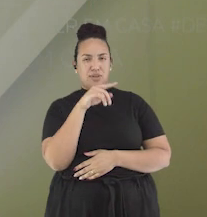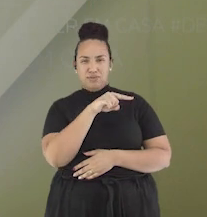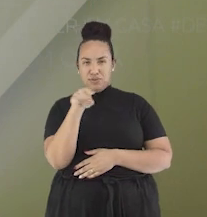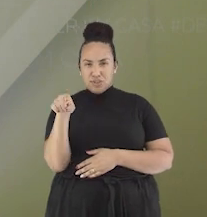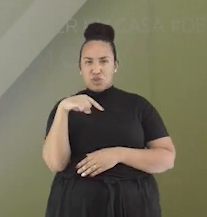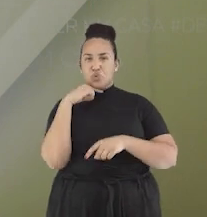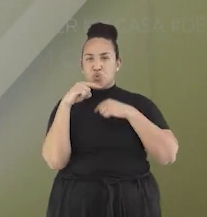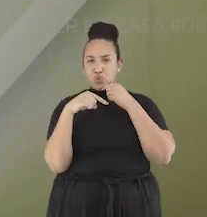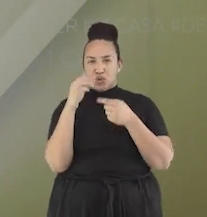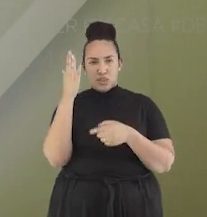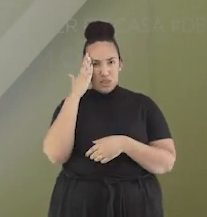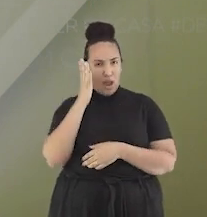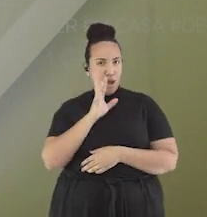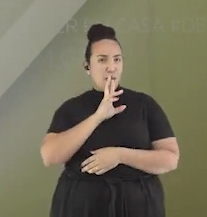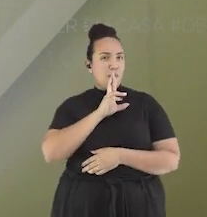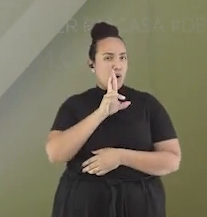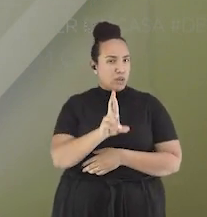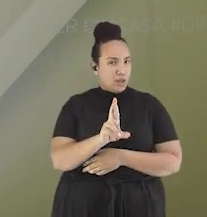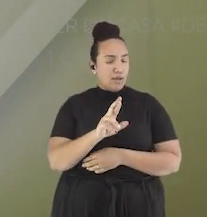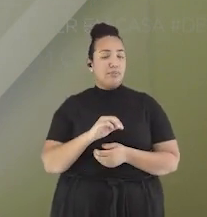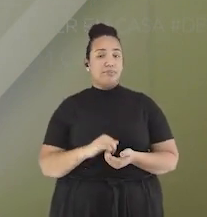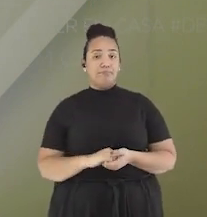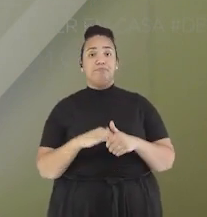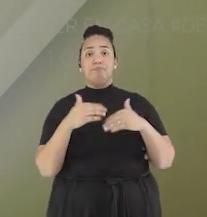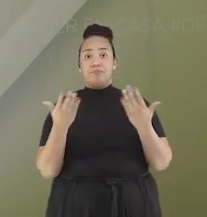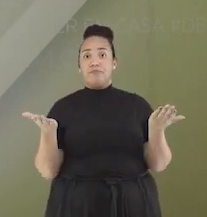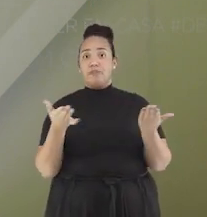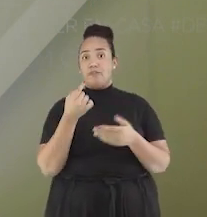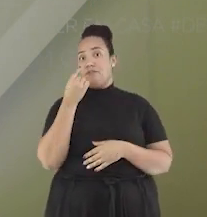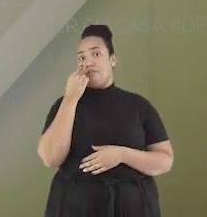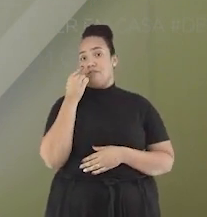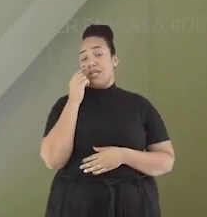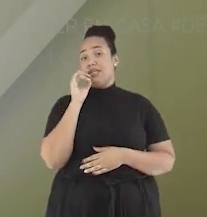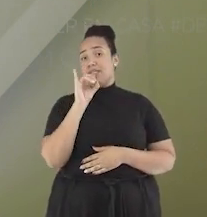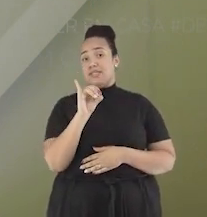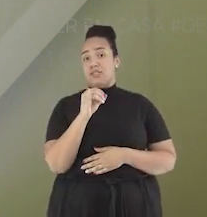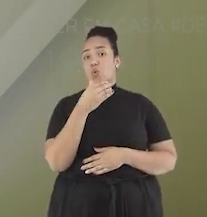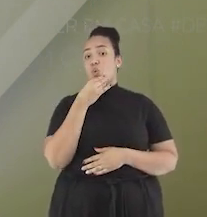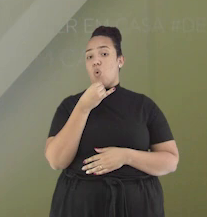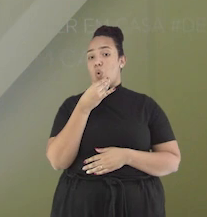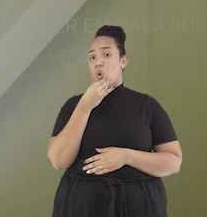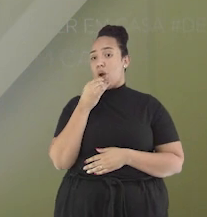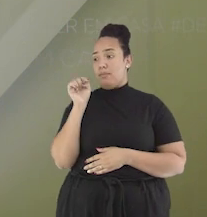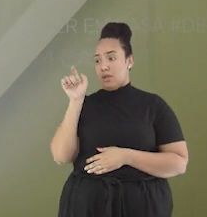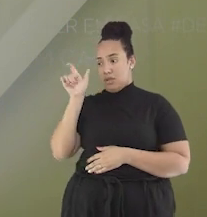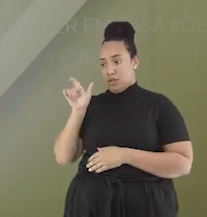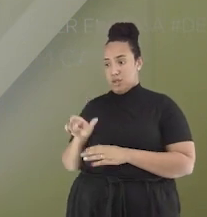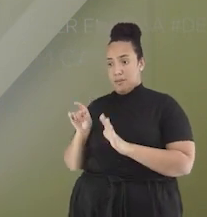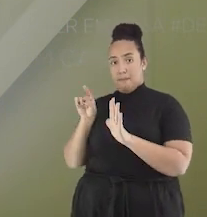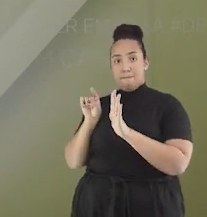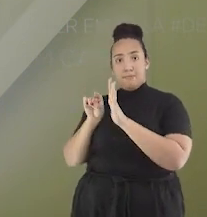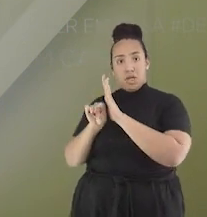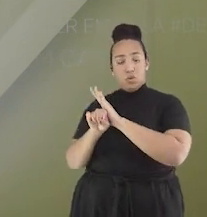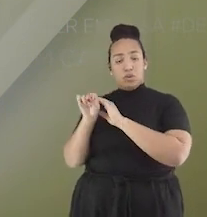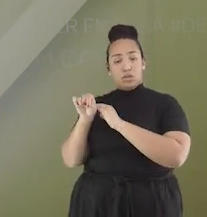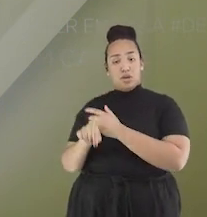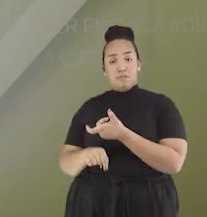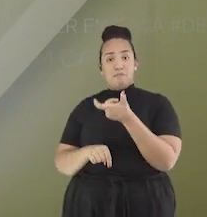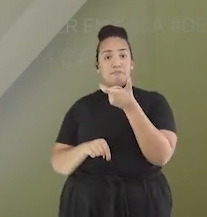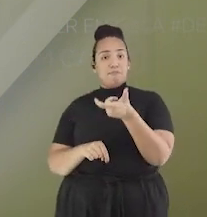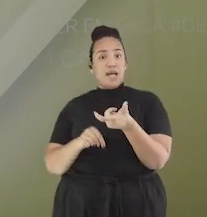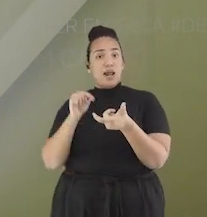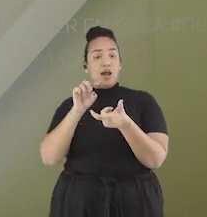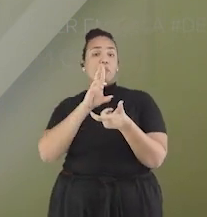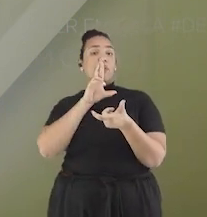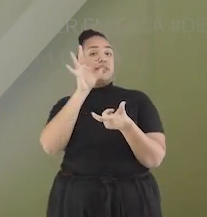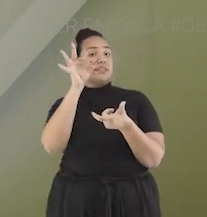a resposta? Sabe tirar essa dúvida do compadre? Vamos ver se o primeiro compadre, ou seja,